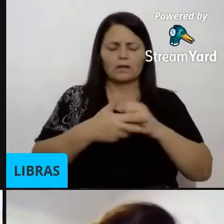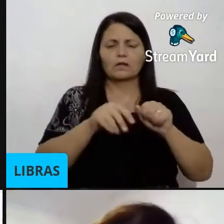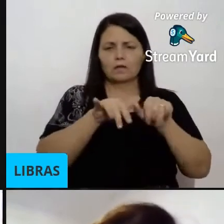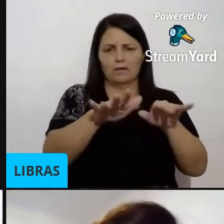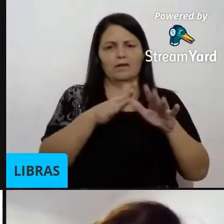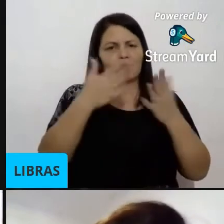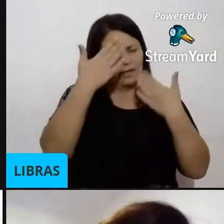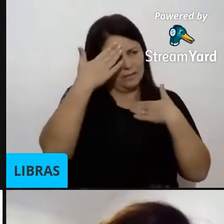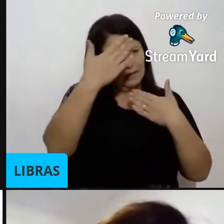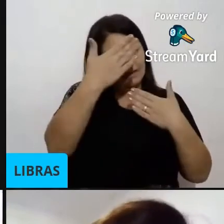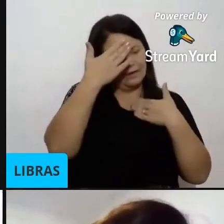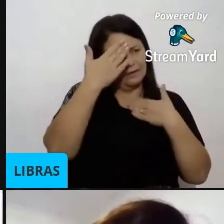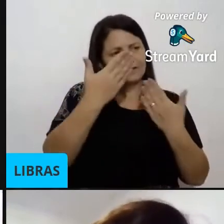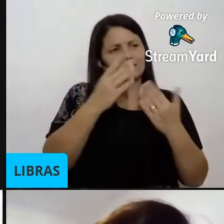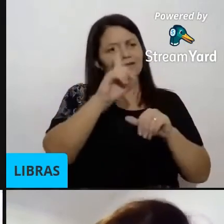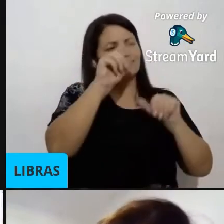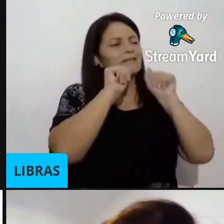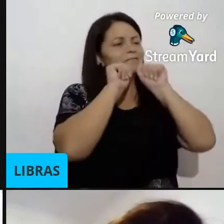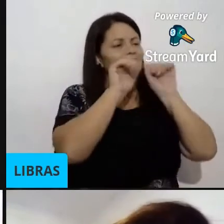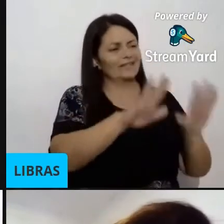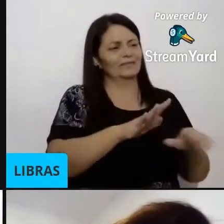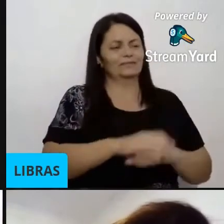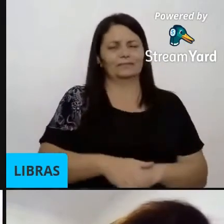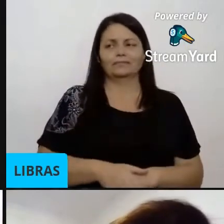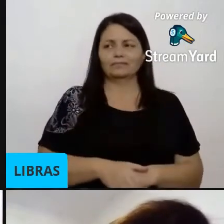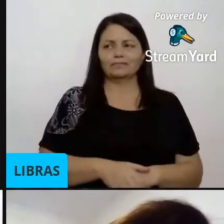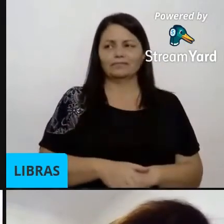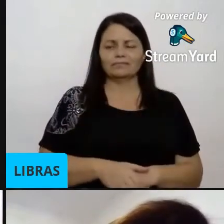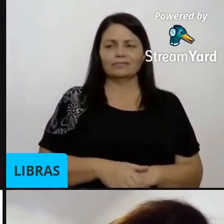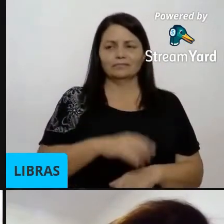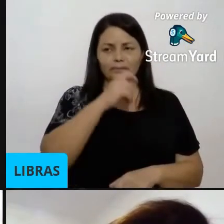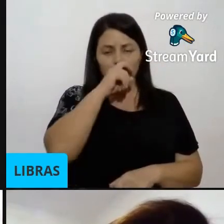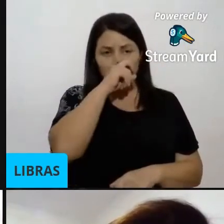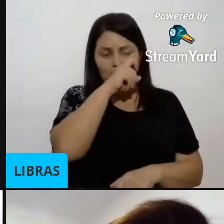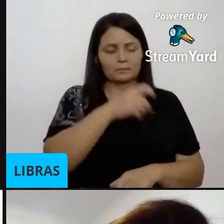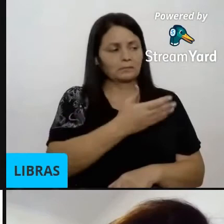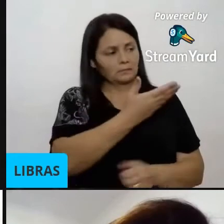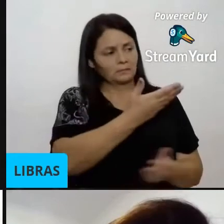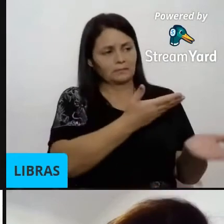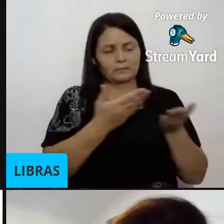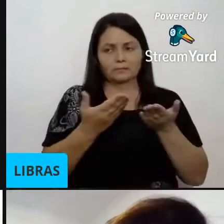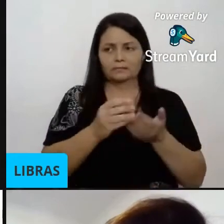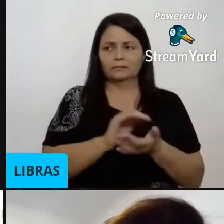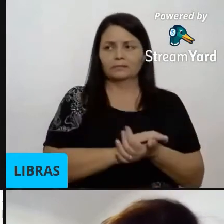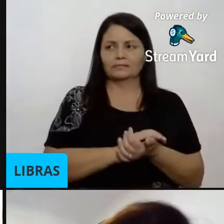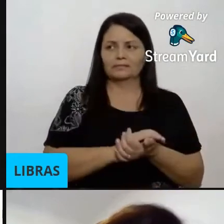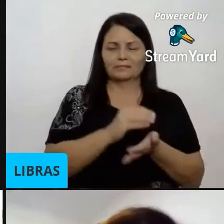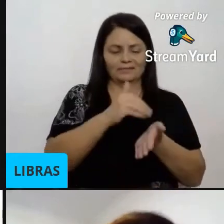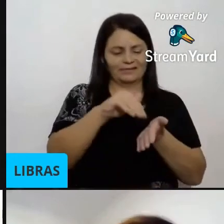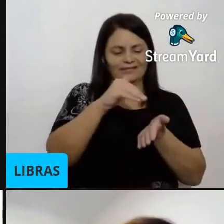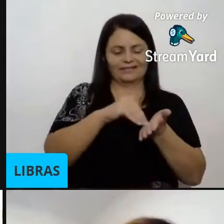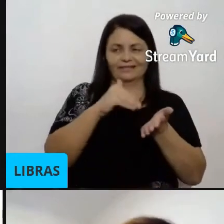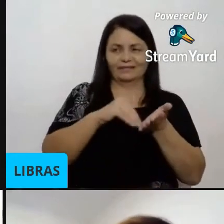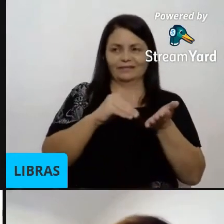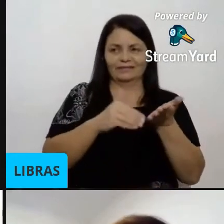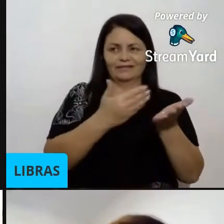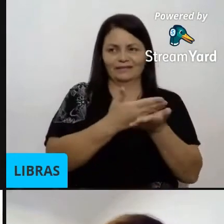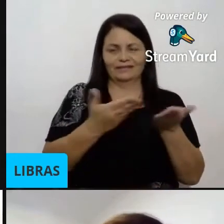muito obrigado, Deus lhe abençoe. Alice Veríssimo, nossa secretária de